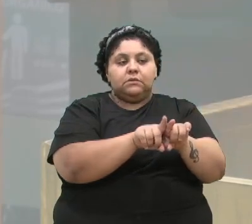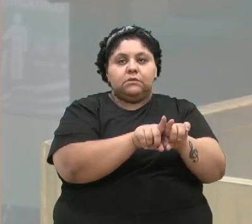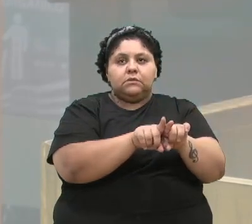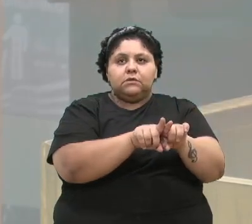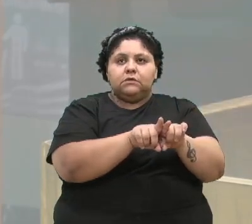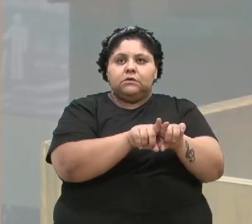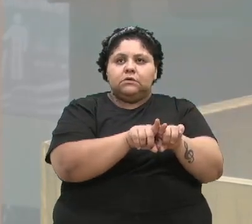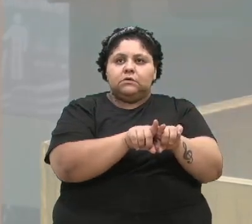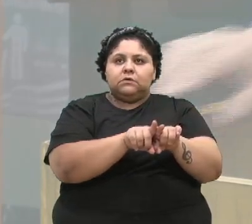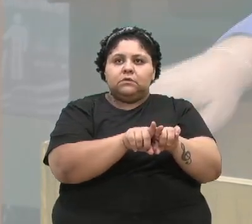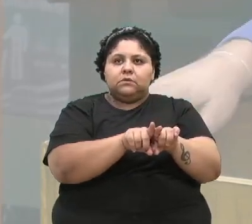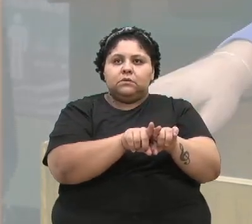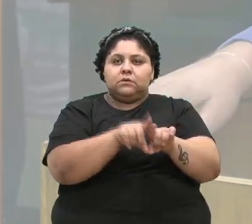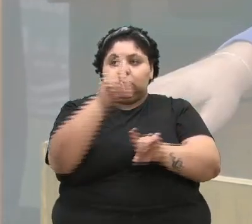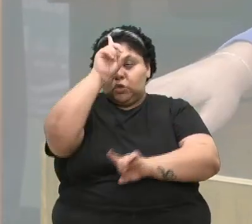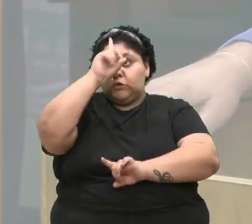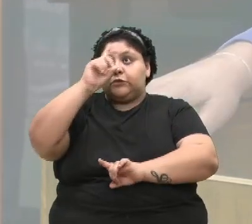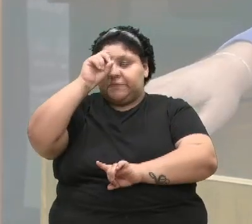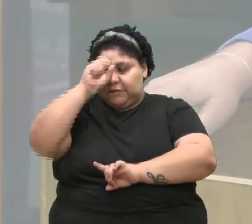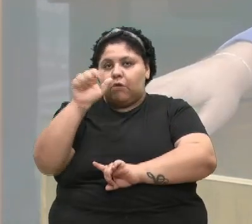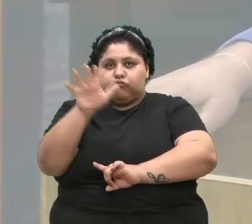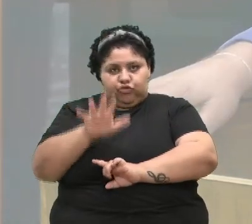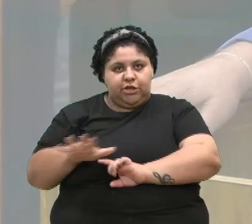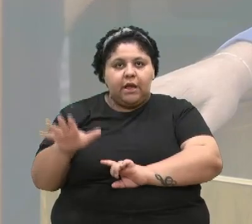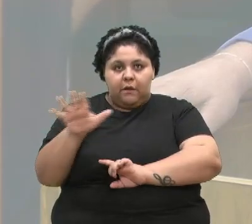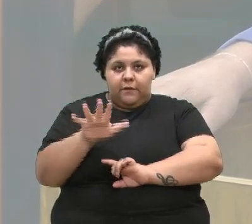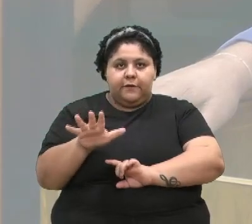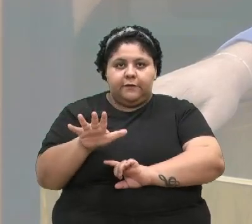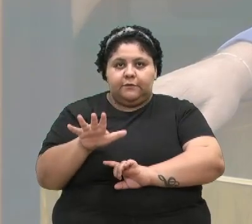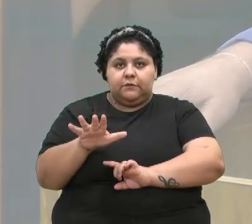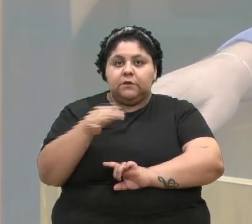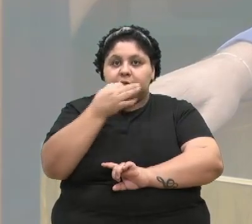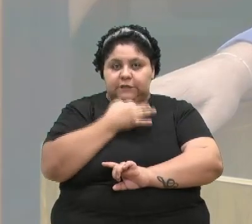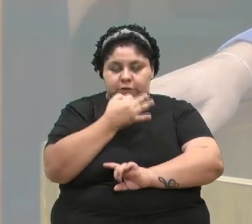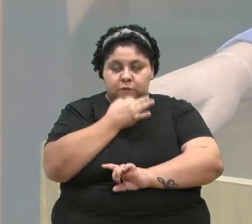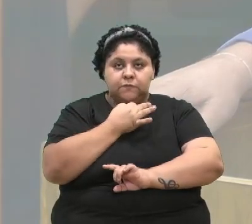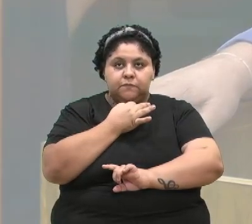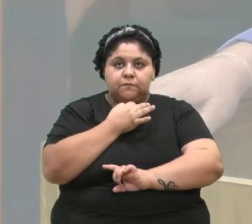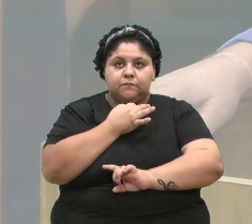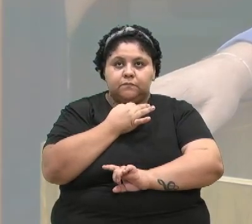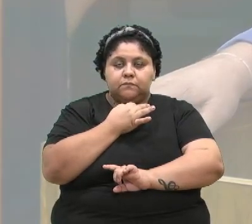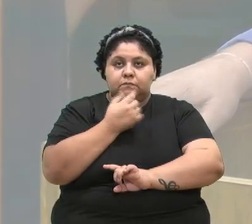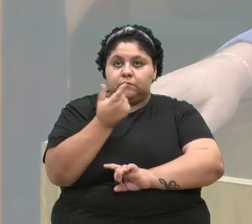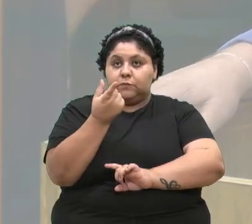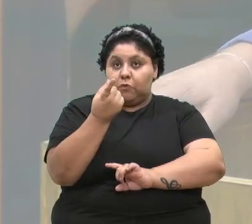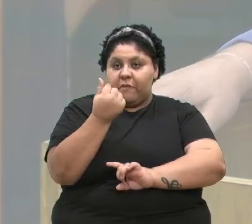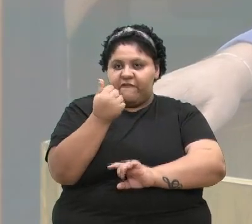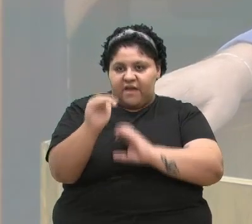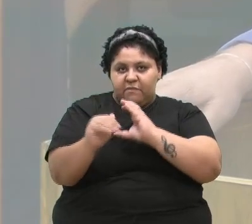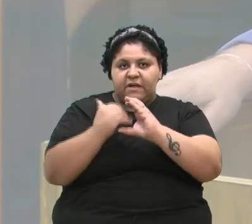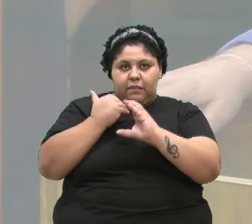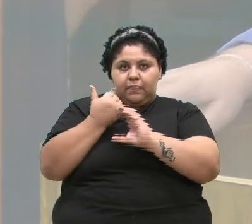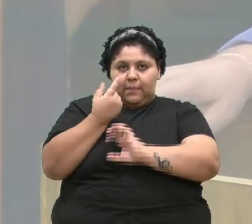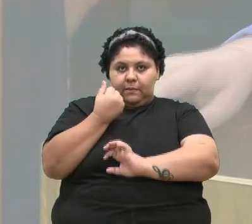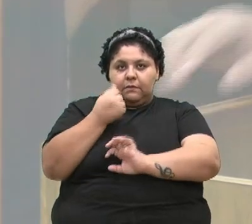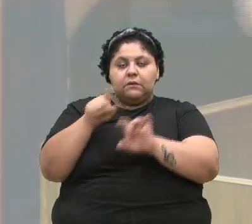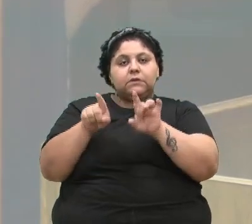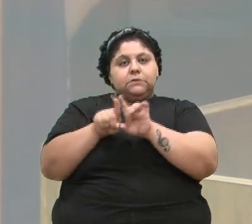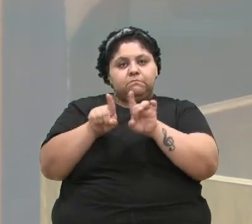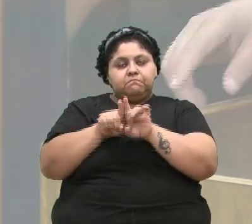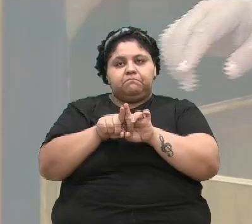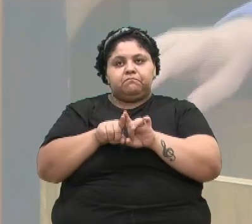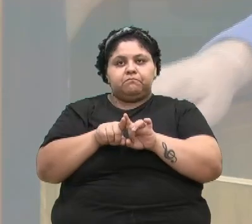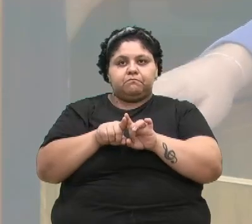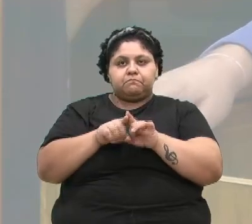estará no Hospital Geral, em Caxias, uma verba para o Hospital Geral.